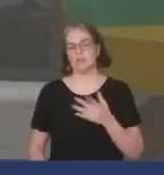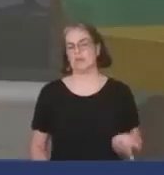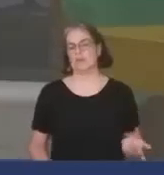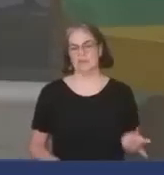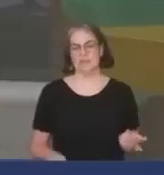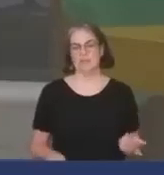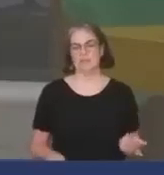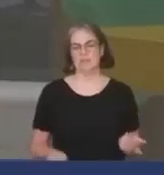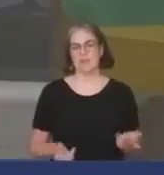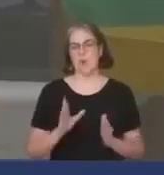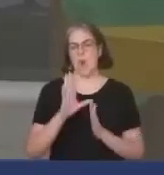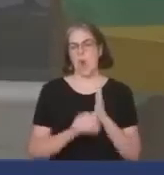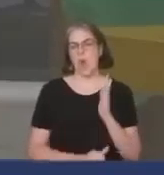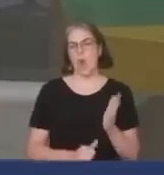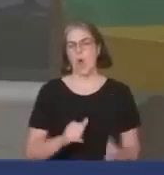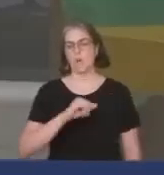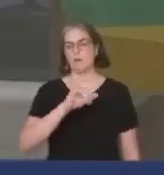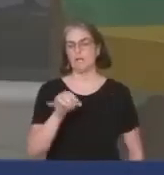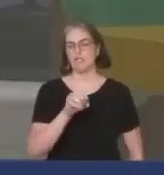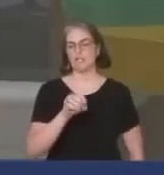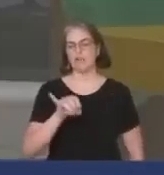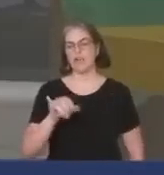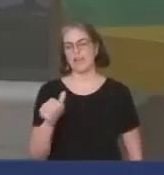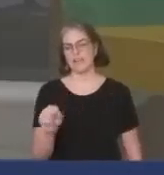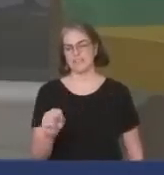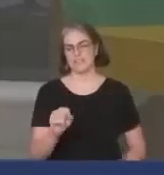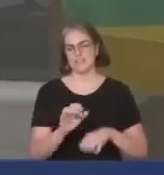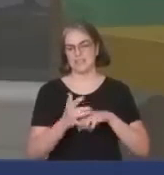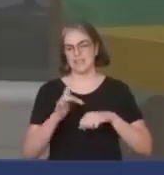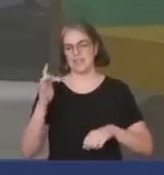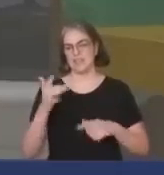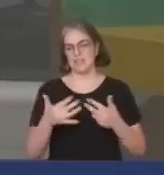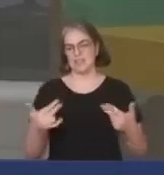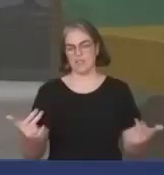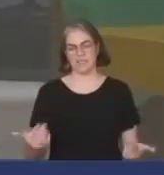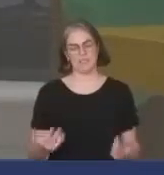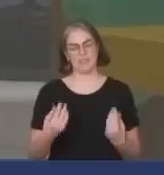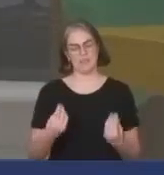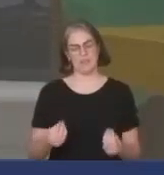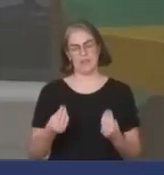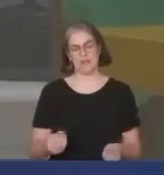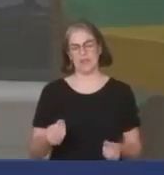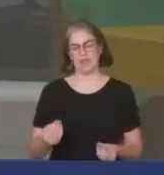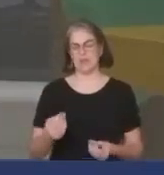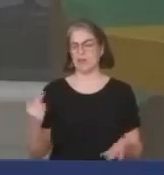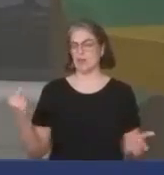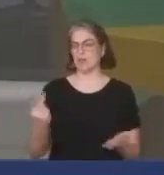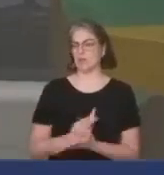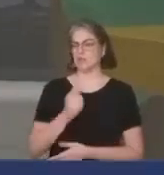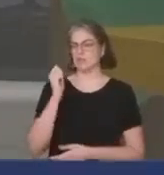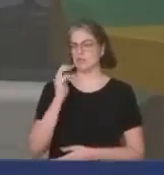Contrabando, roubo de joias. O que está acontecendo no Brasil, que está em todas as